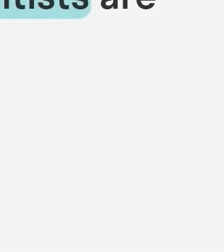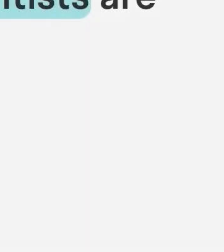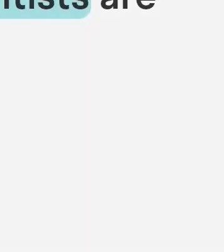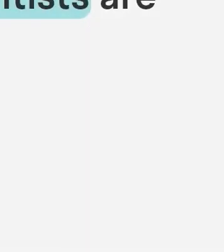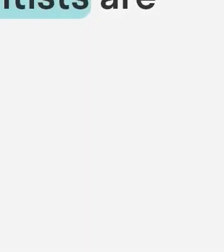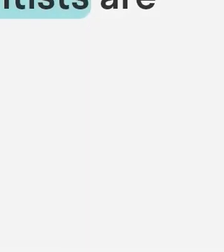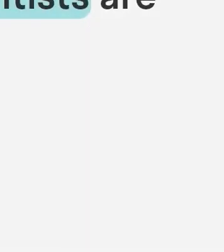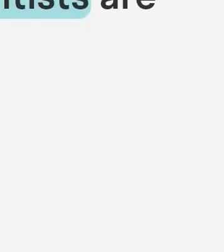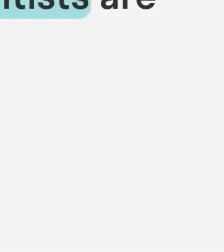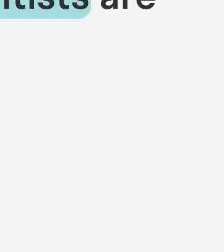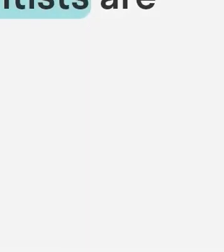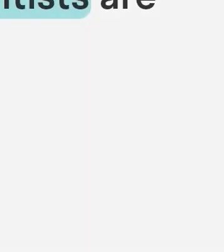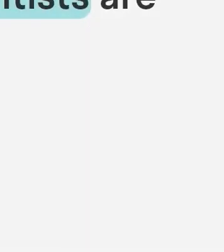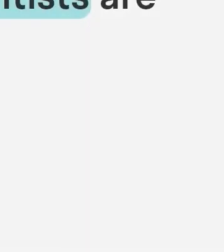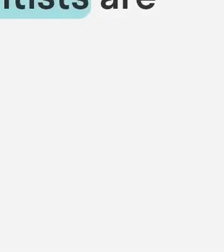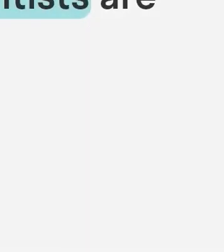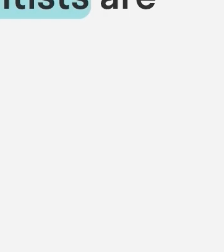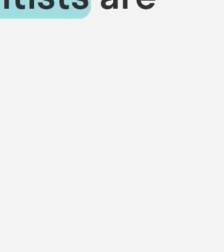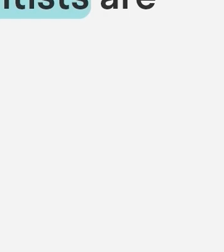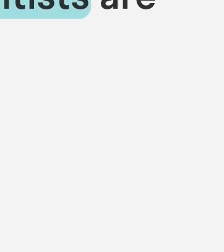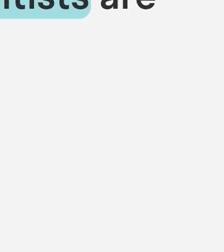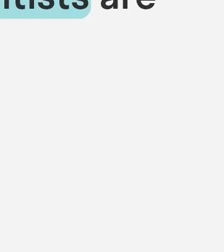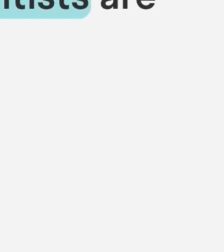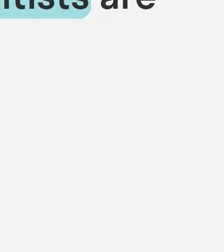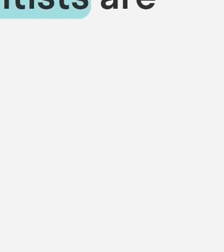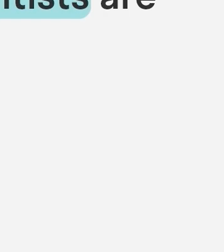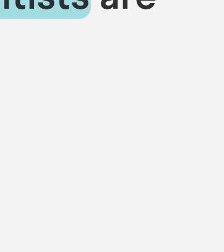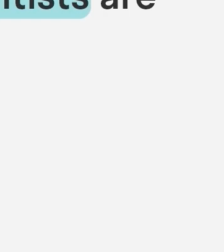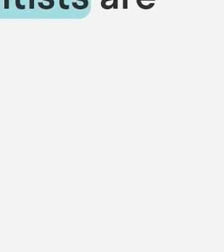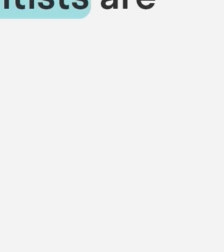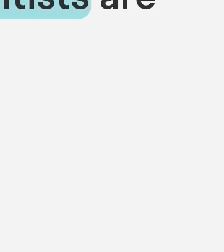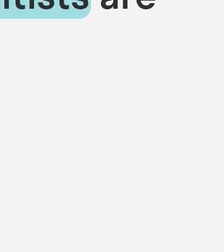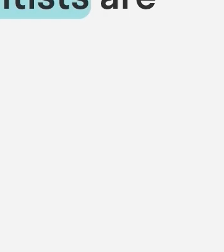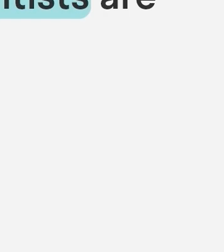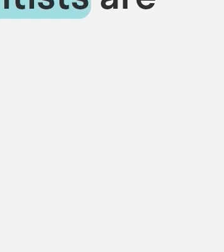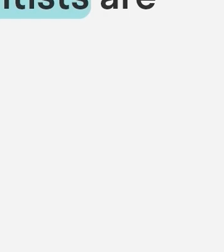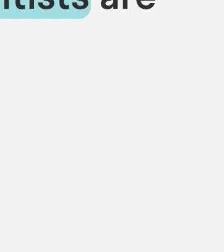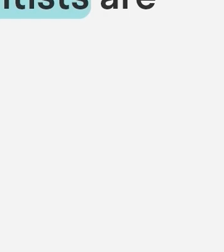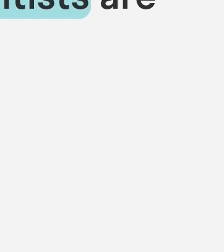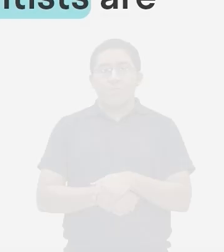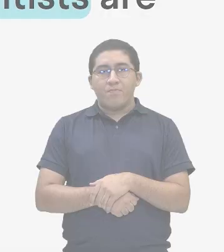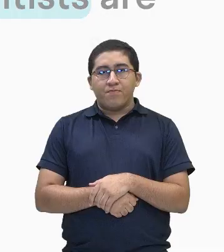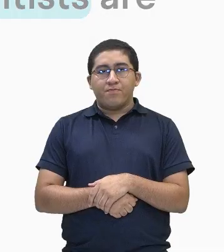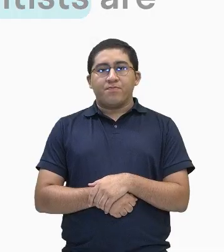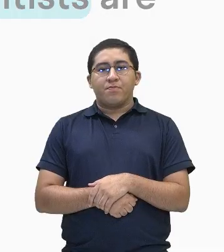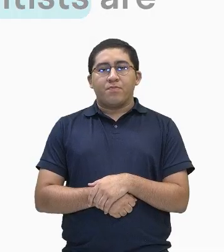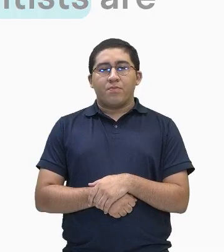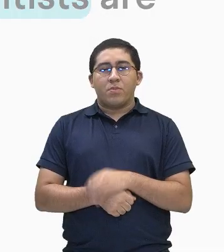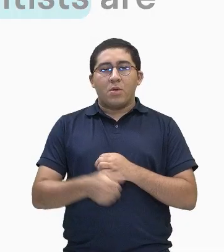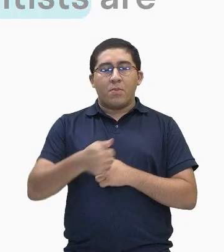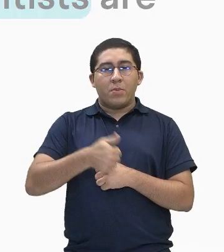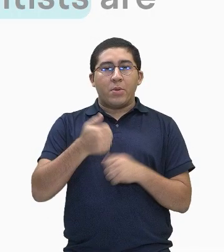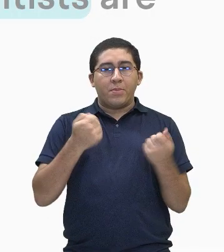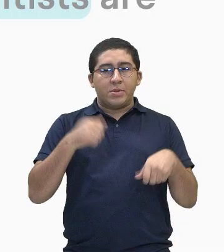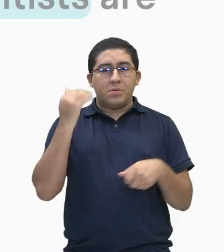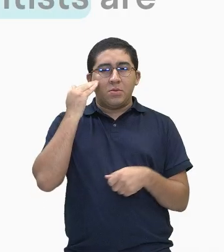porque senão não adianta você ler, você tem que saber primeiro do que se trata, sobre o que é o texto, e depois vai desenvolvendo,